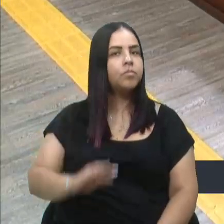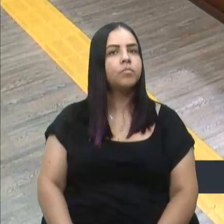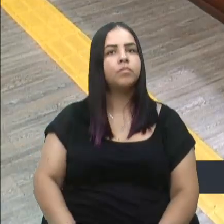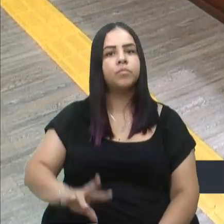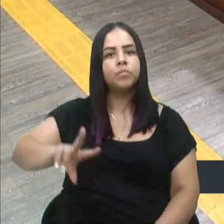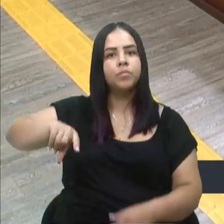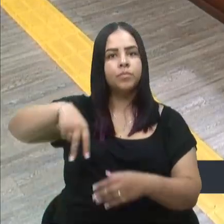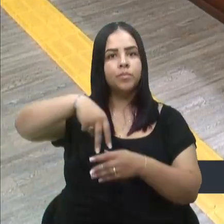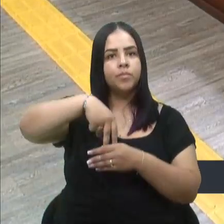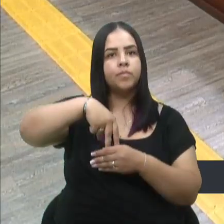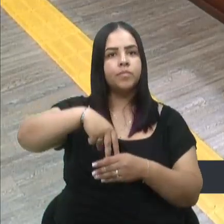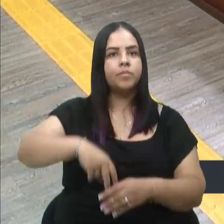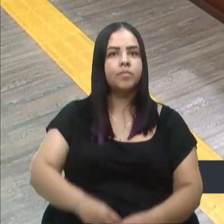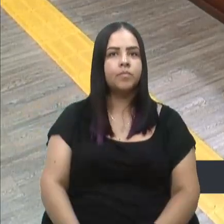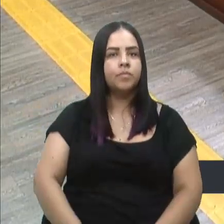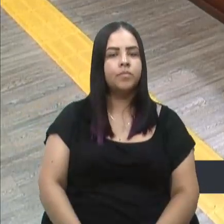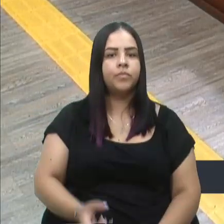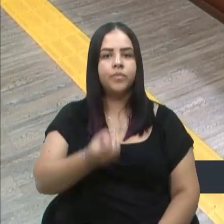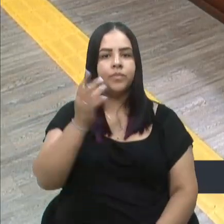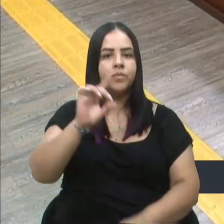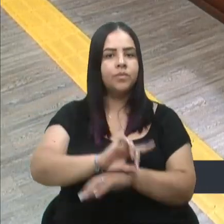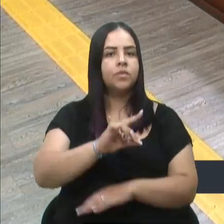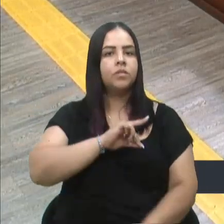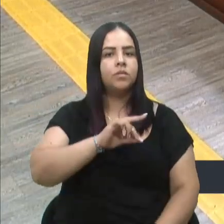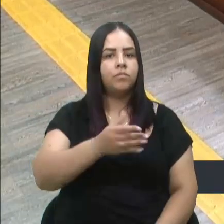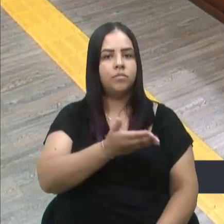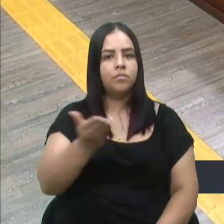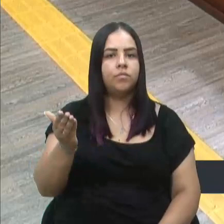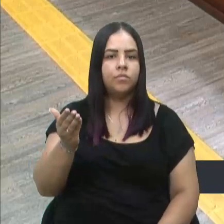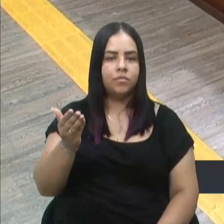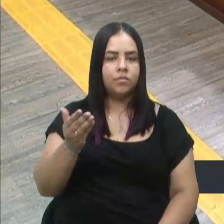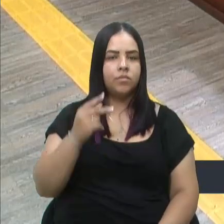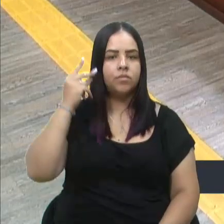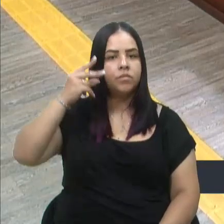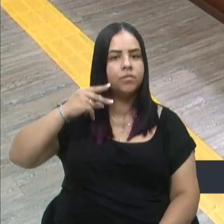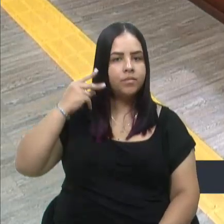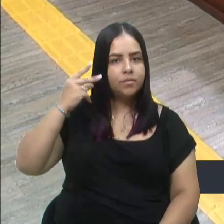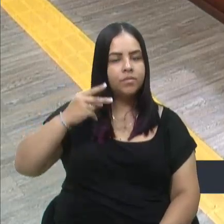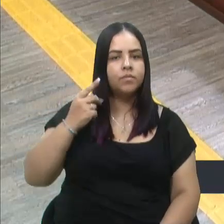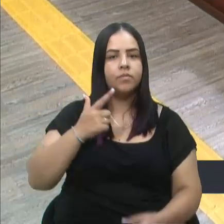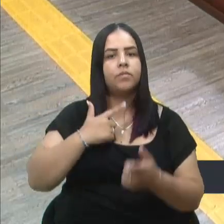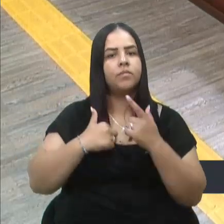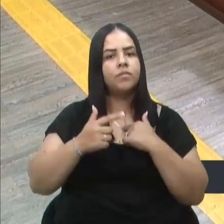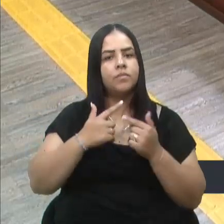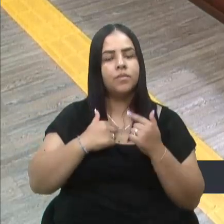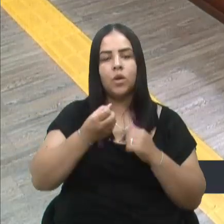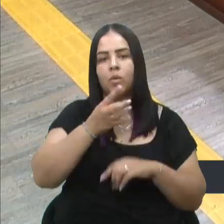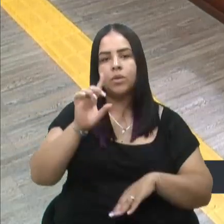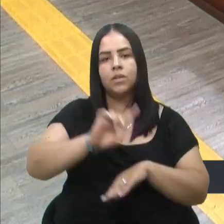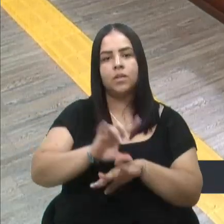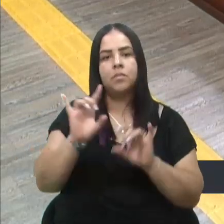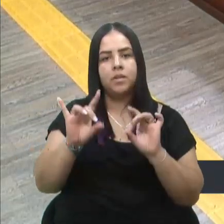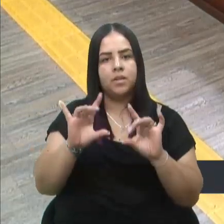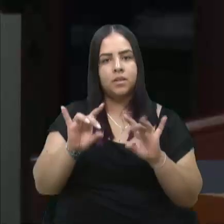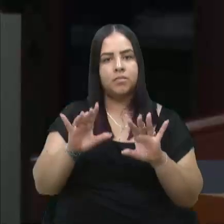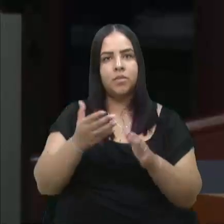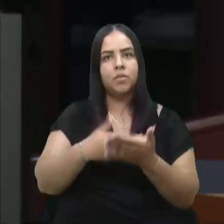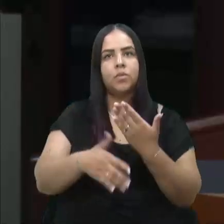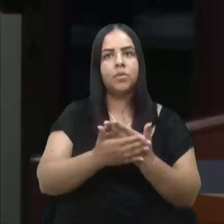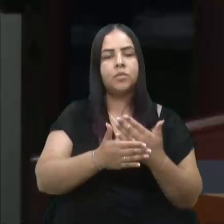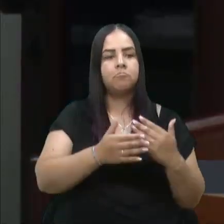Na tribuna. Bom dia, senhor presidente. Bom dia, senhoras e senhores vereadores. Gostaria aqui de dar um bom dia muito especial para a nossa plateia